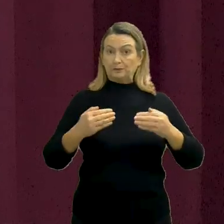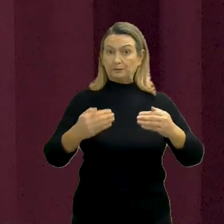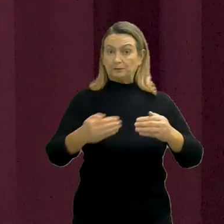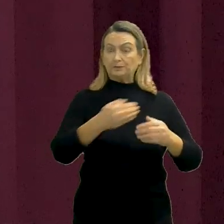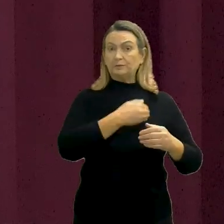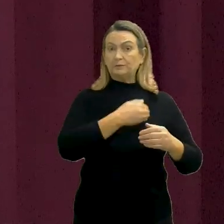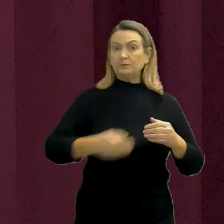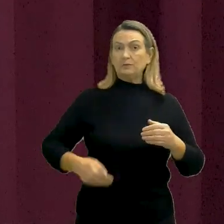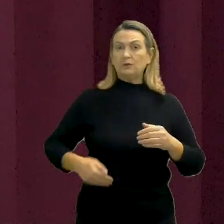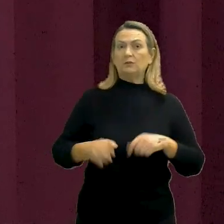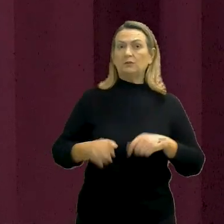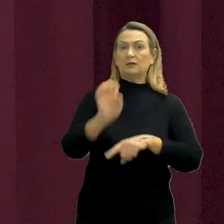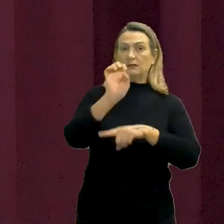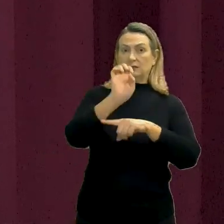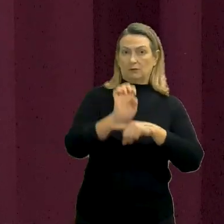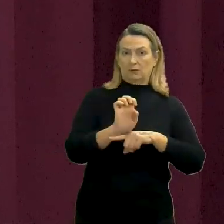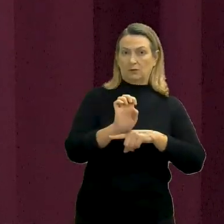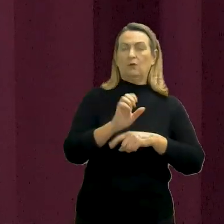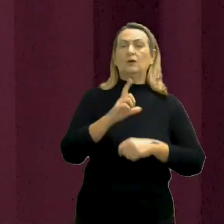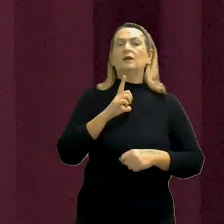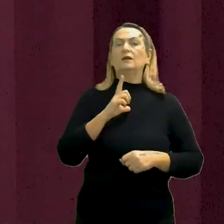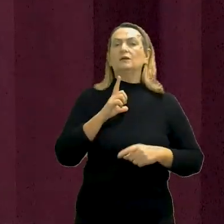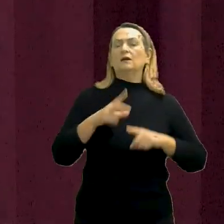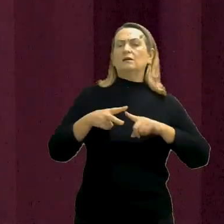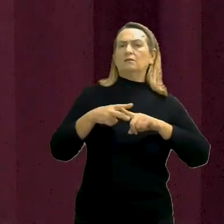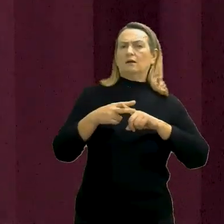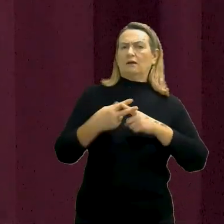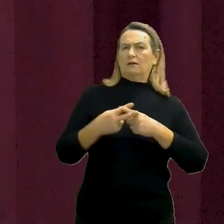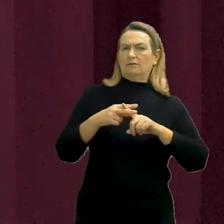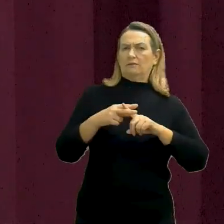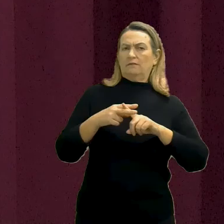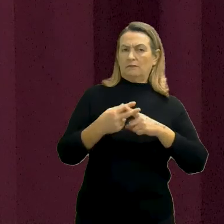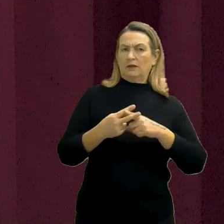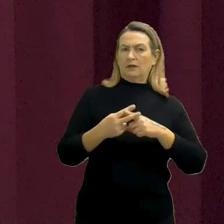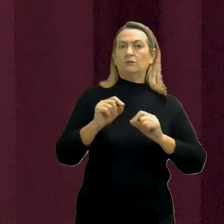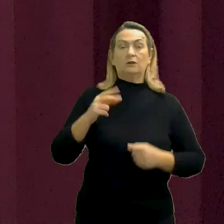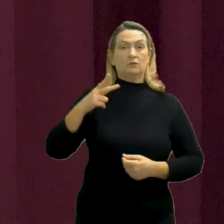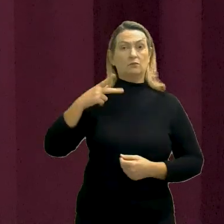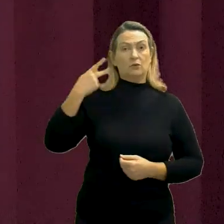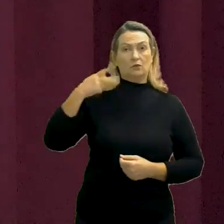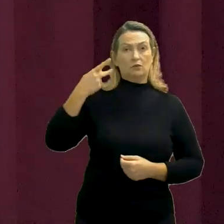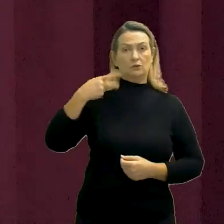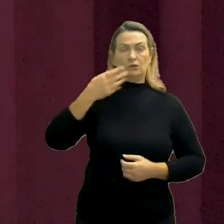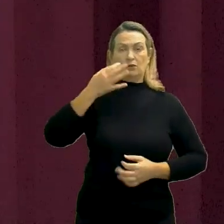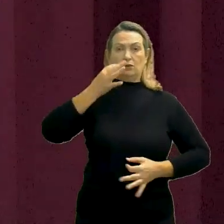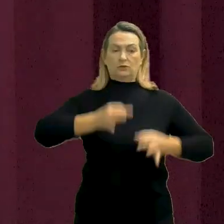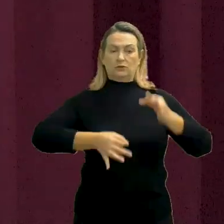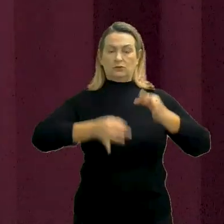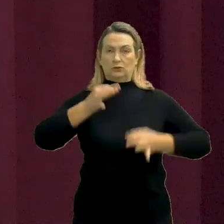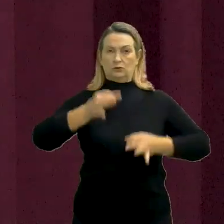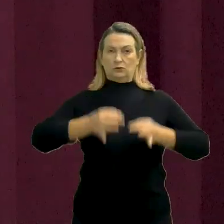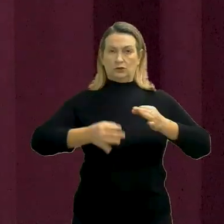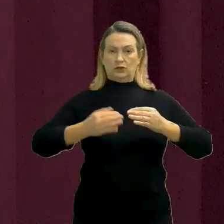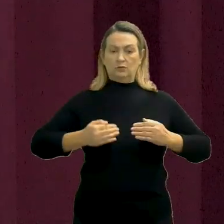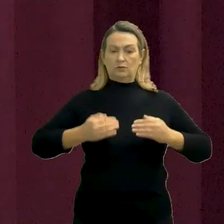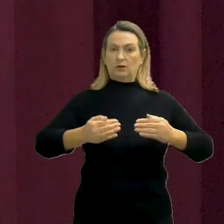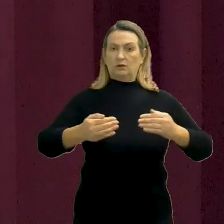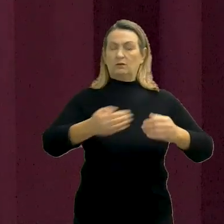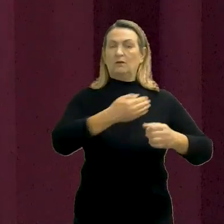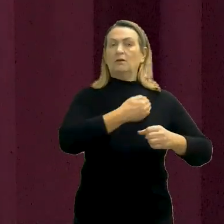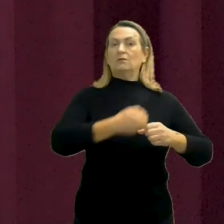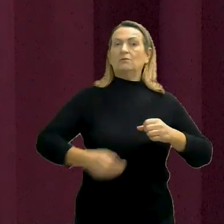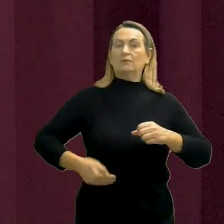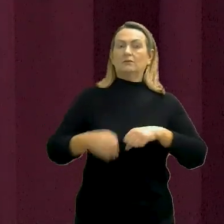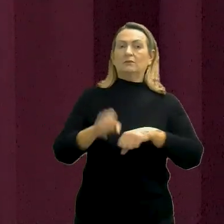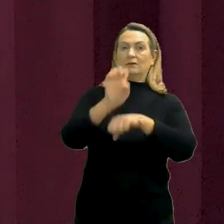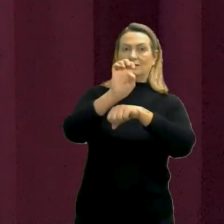uma uma ferramenta em que o próprio promotor de justiça no caso o ministério público estadual em que eh